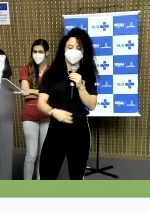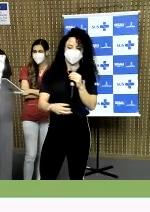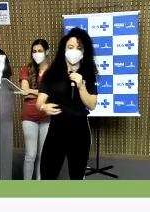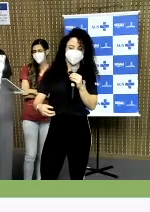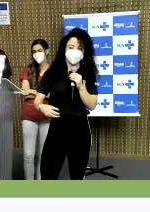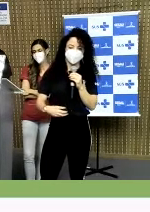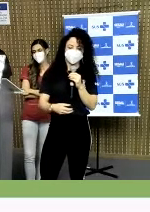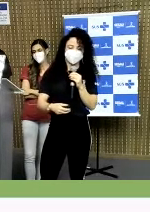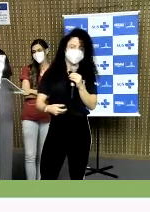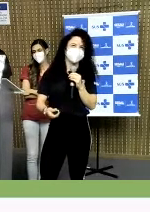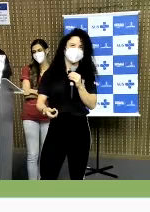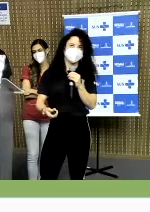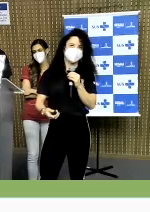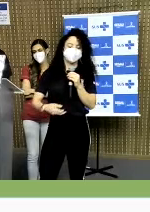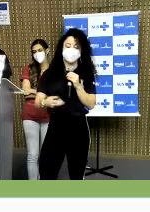gente teve